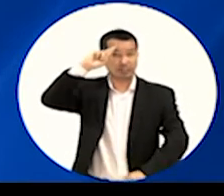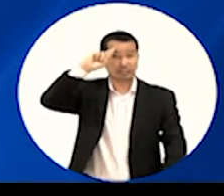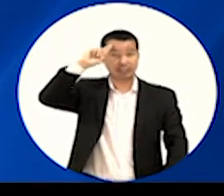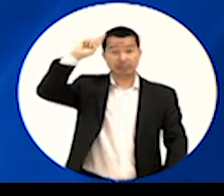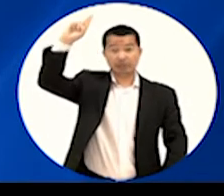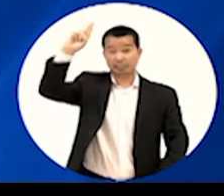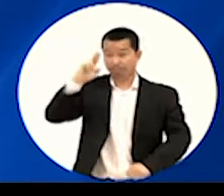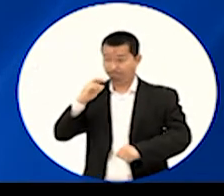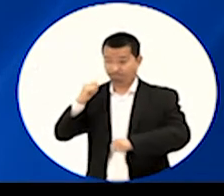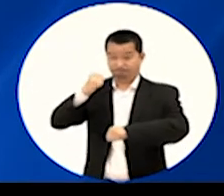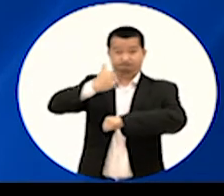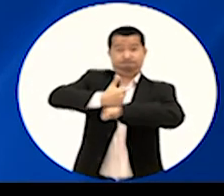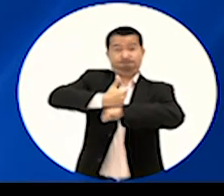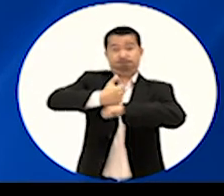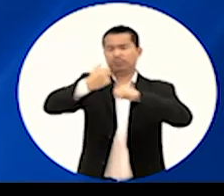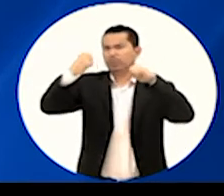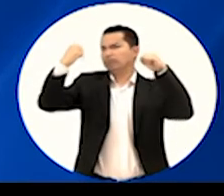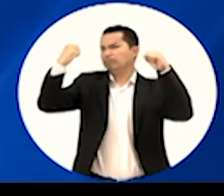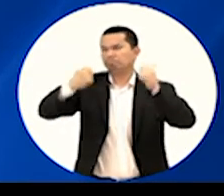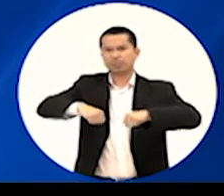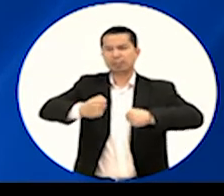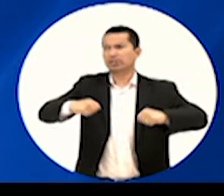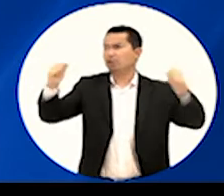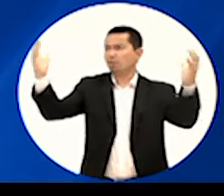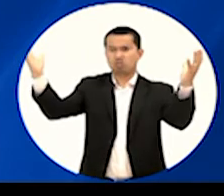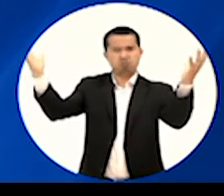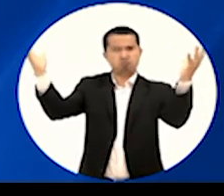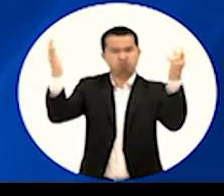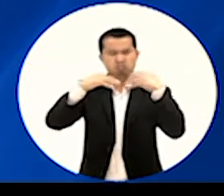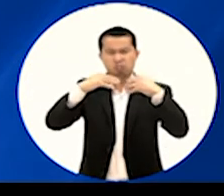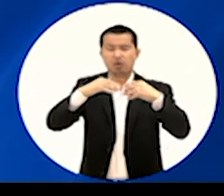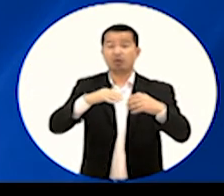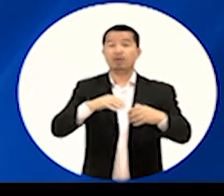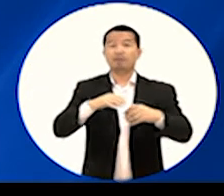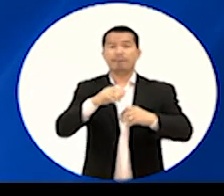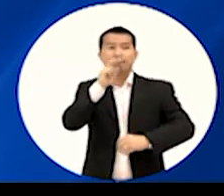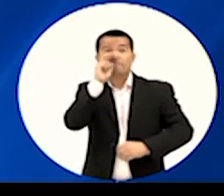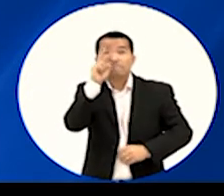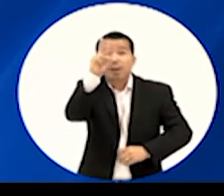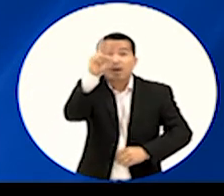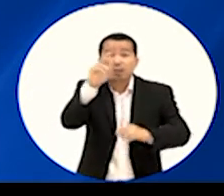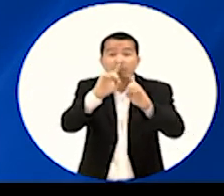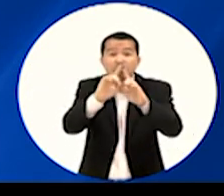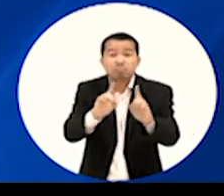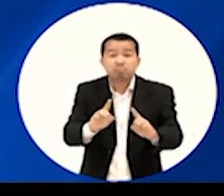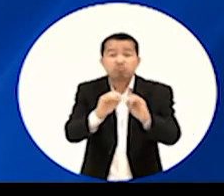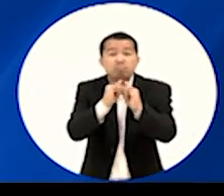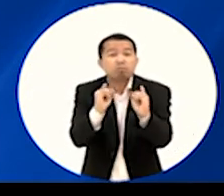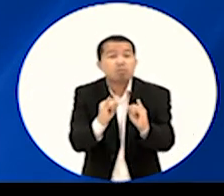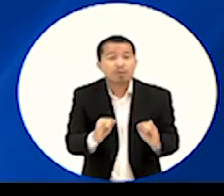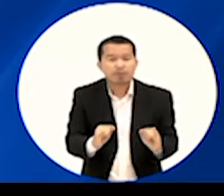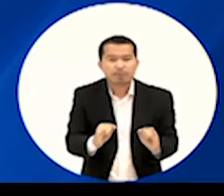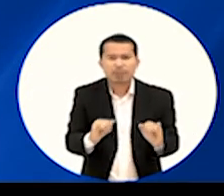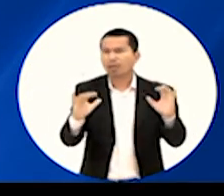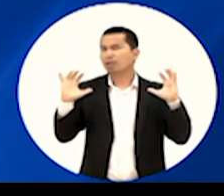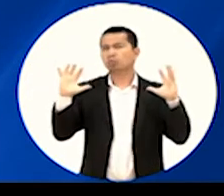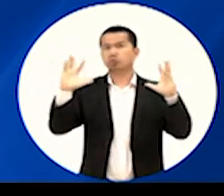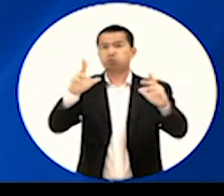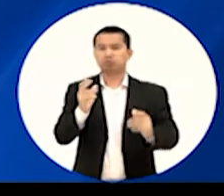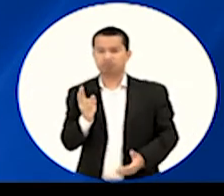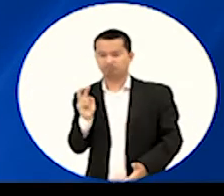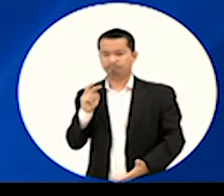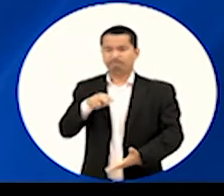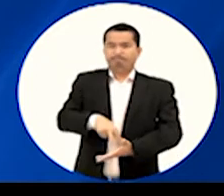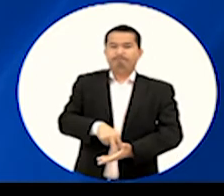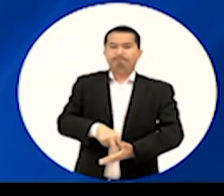as outras autoridades viessem à cerimônia de inauguração da estátua. E todos eles vieram e ficaram de pé em frente